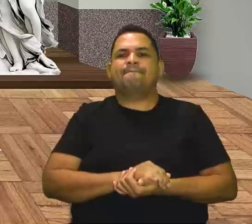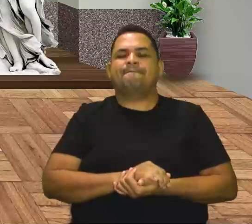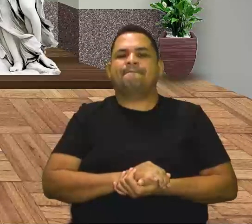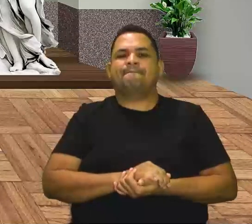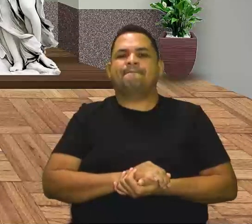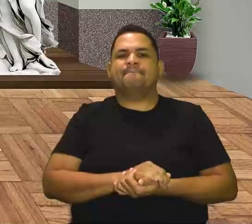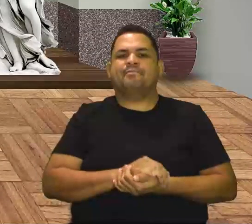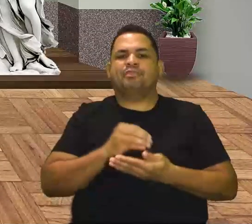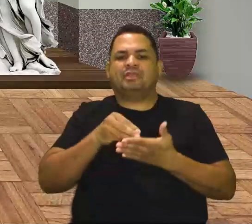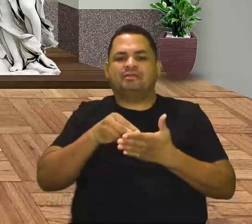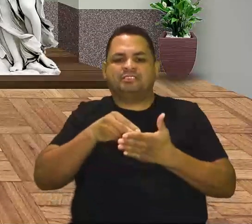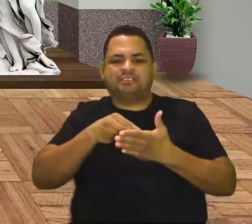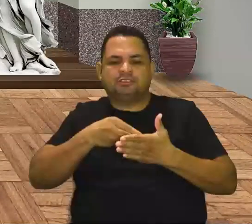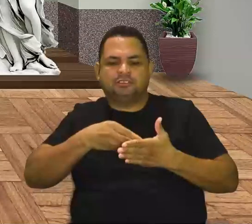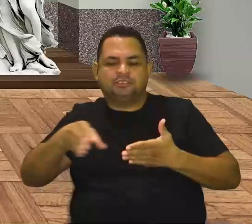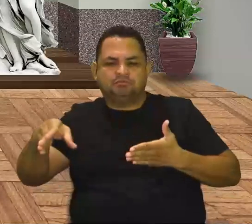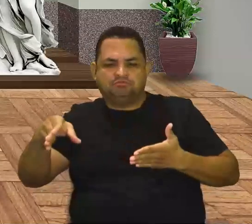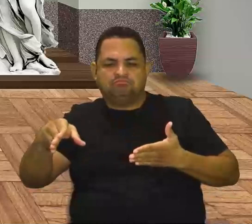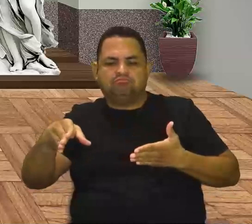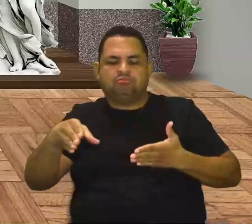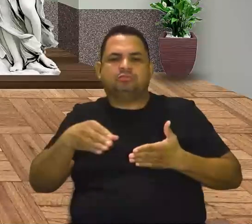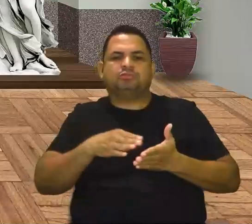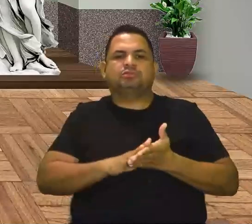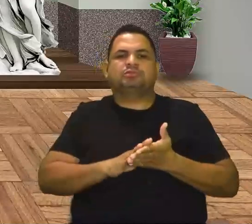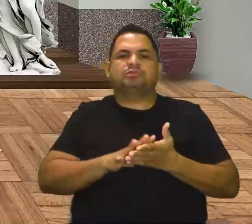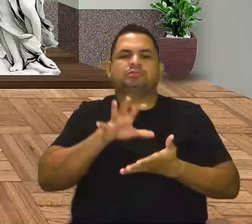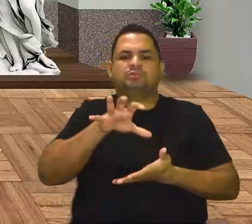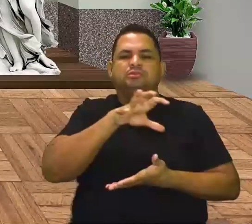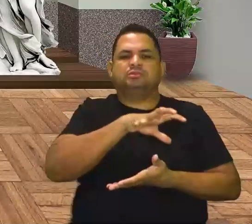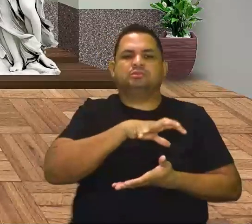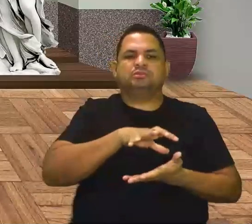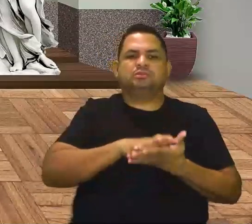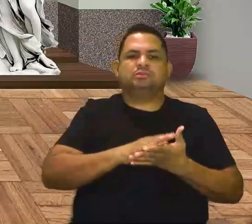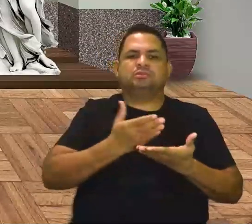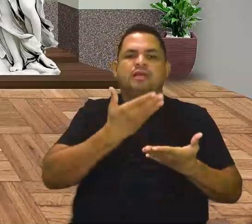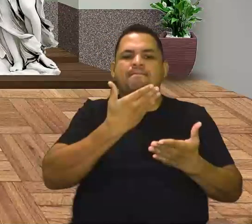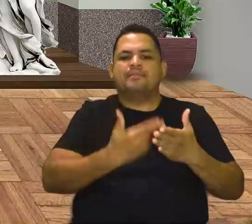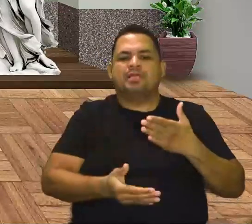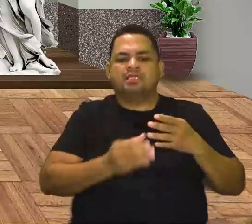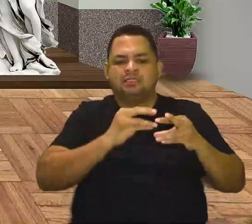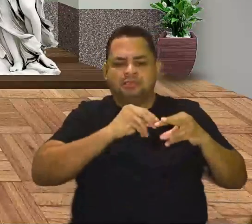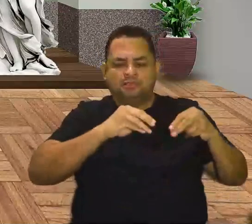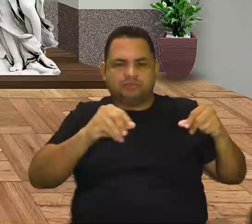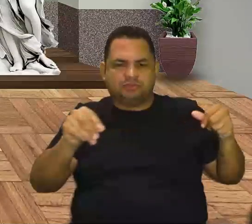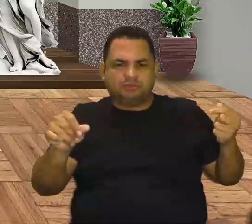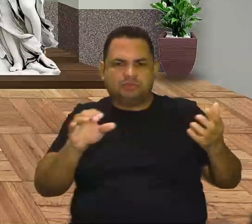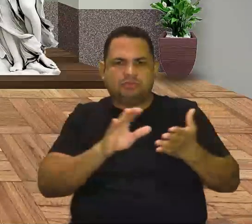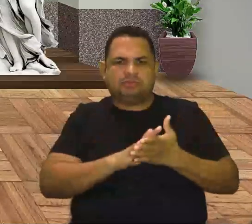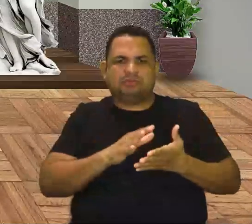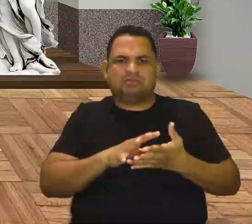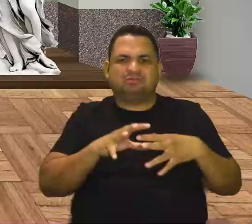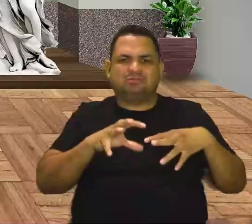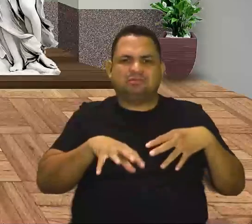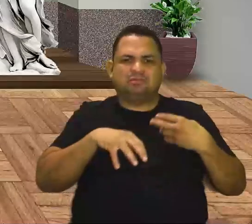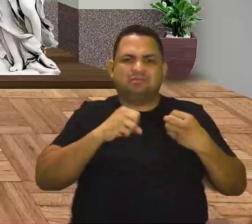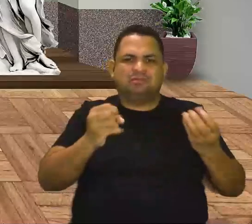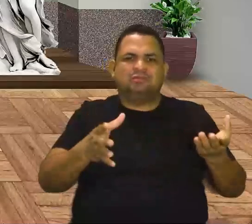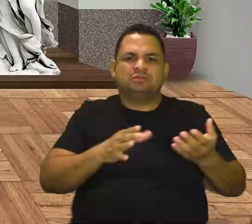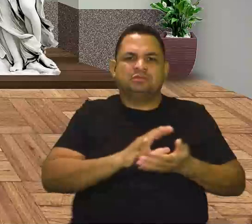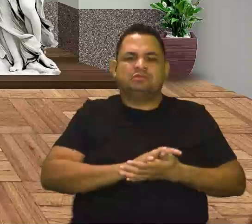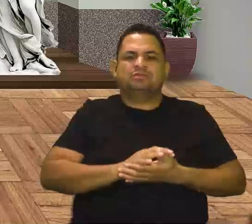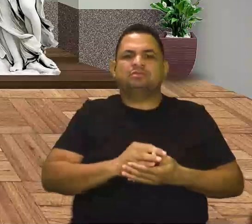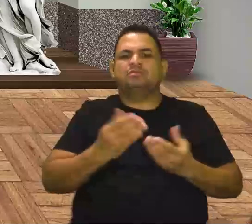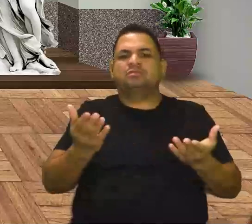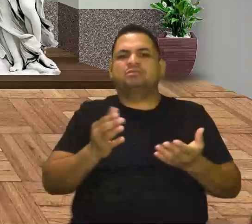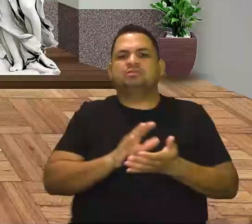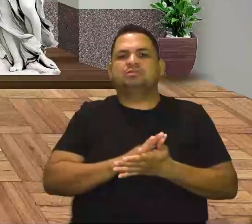vai ser expulsa de suas localidades. Elas vão ser colocadas à margem, elas vão ser tiradas, tira da sua terra, tira do seu